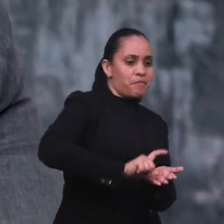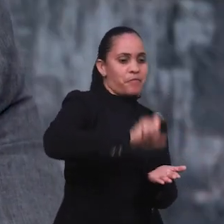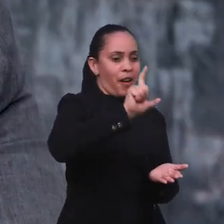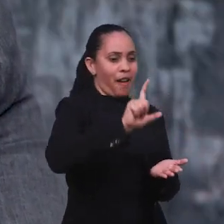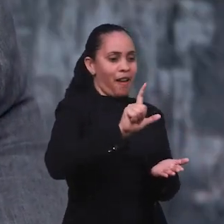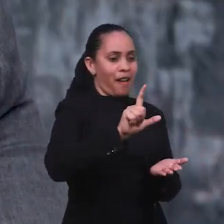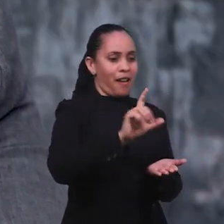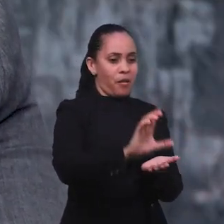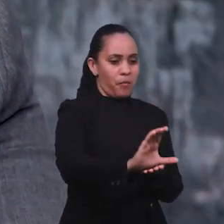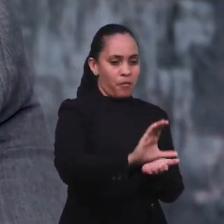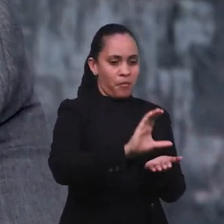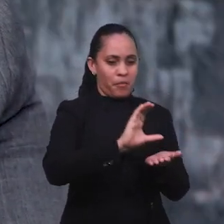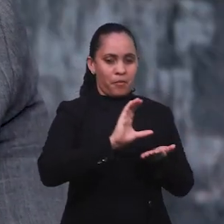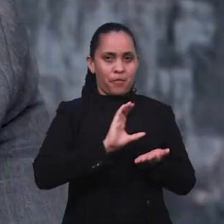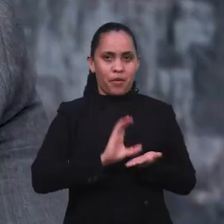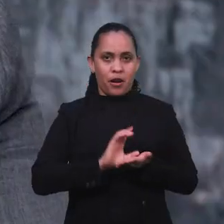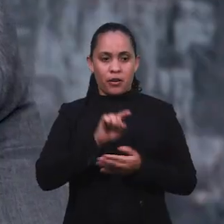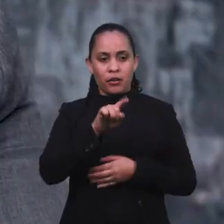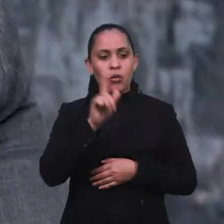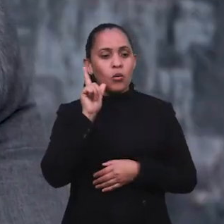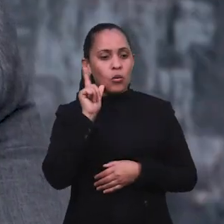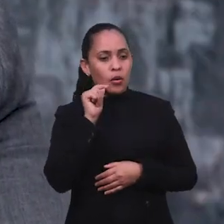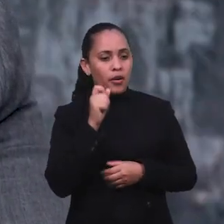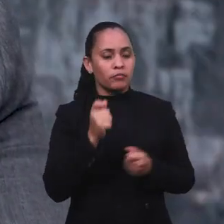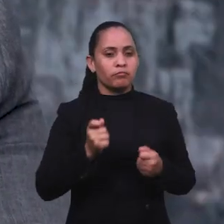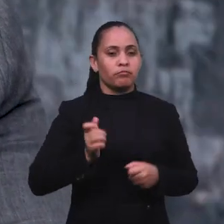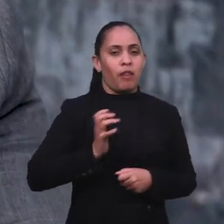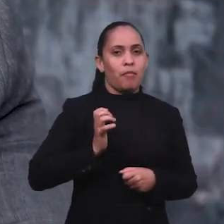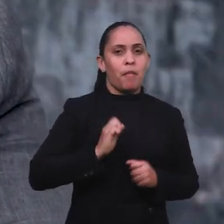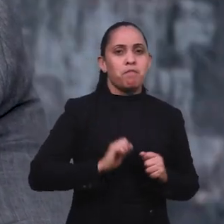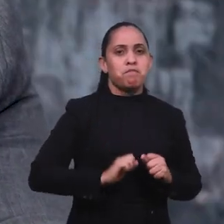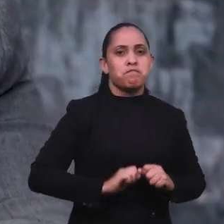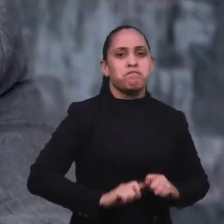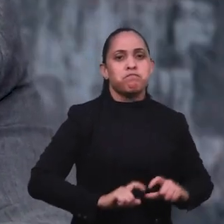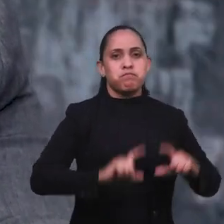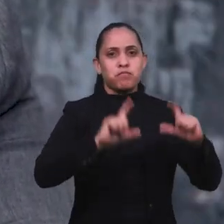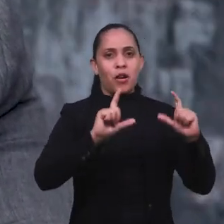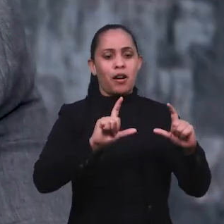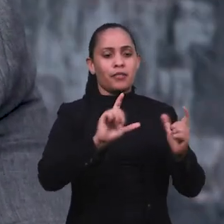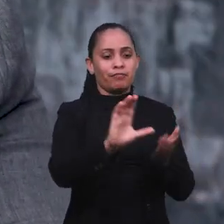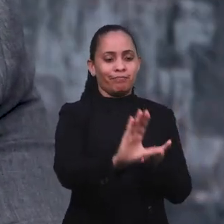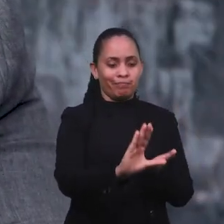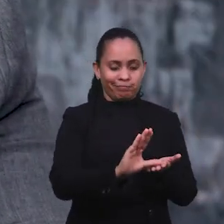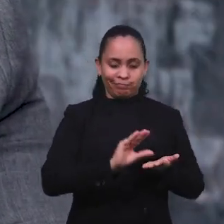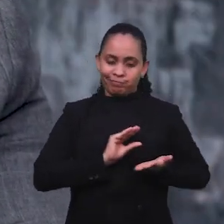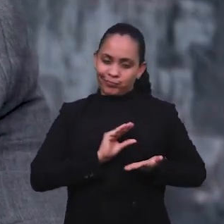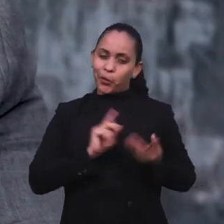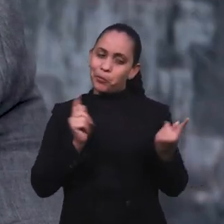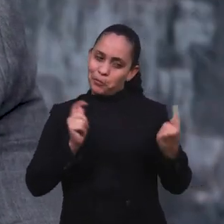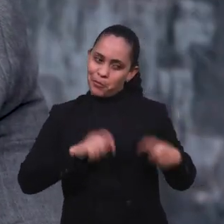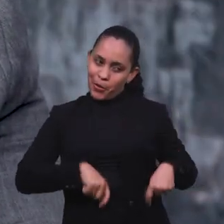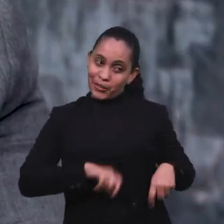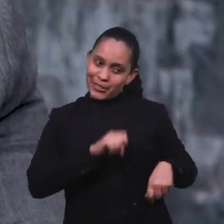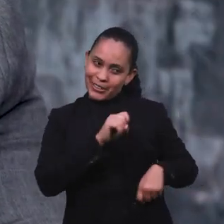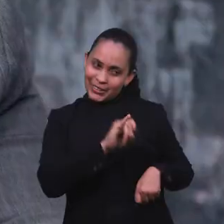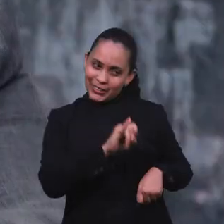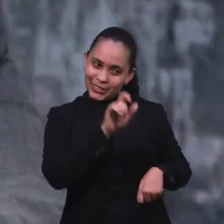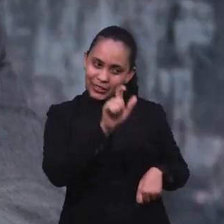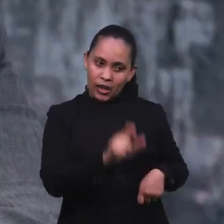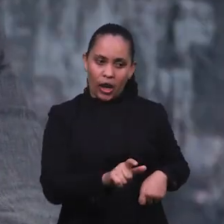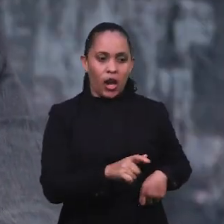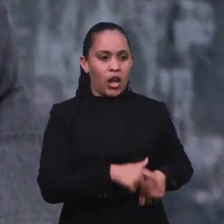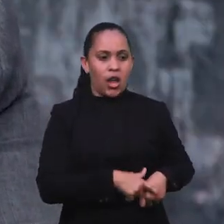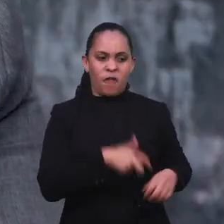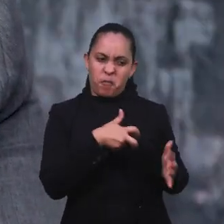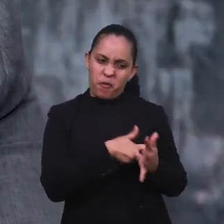né, emprestar dinheiro a juros, o comércio visando o ganho, e a igreja recebia uma doação dele. Então, tipo assim, bom, esse camarada ele não merece ir